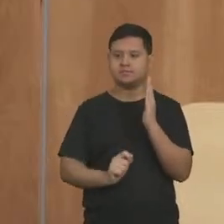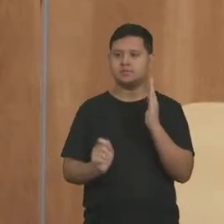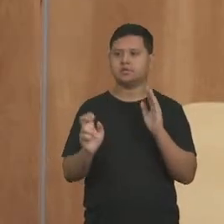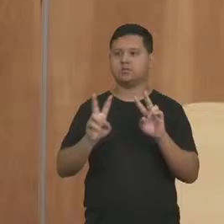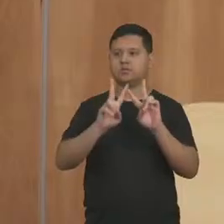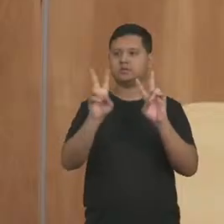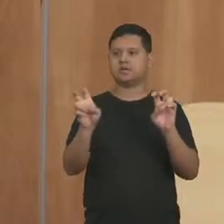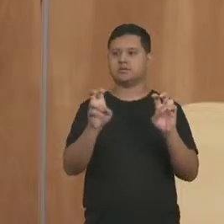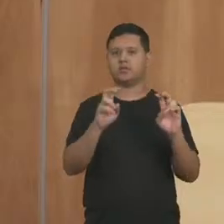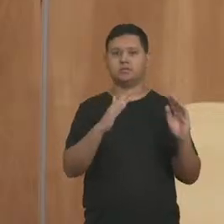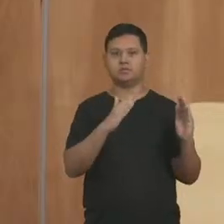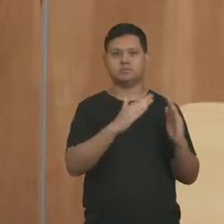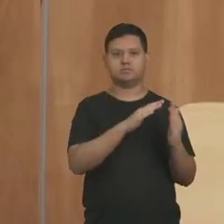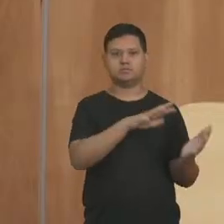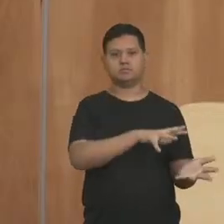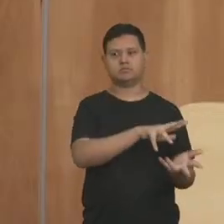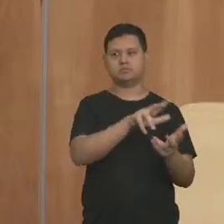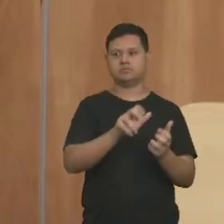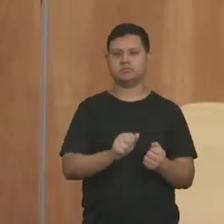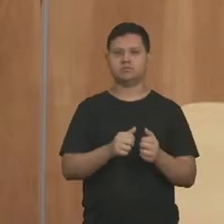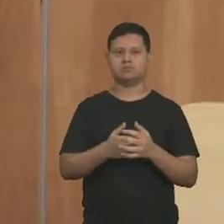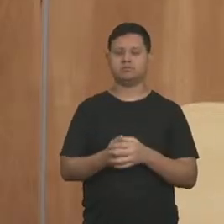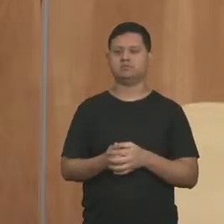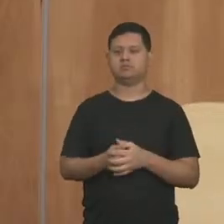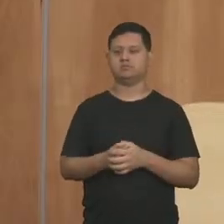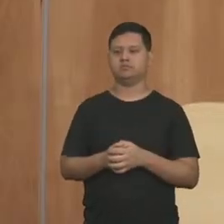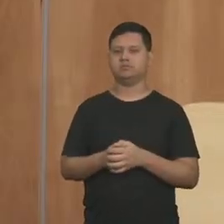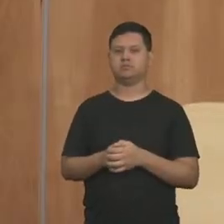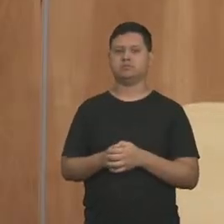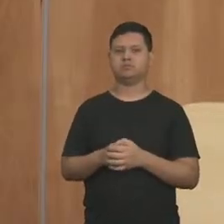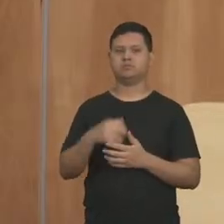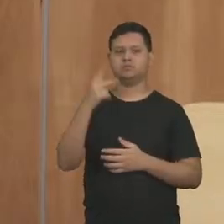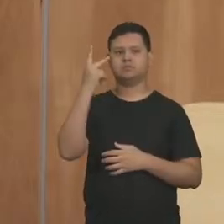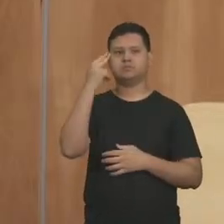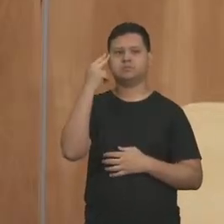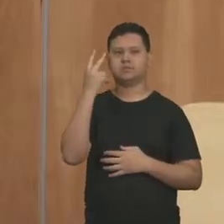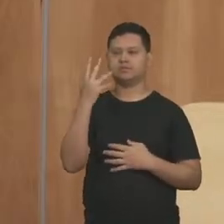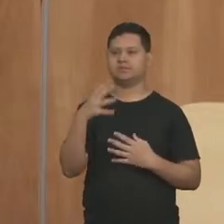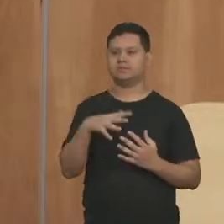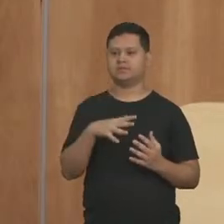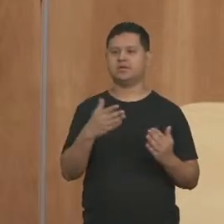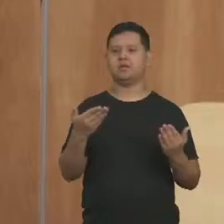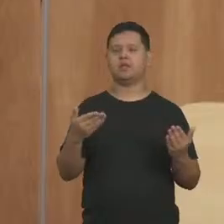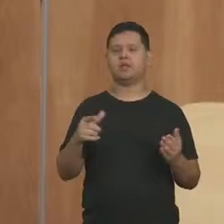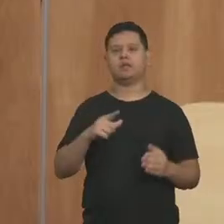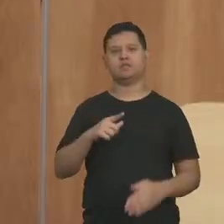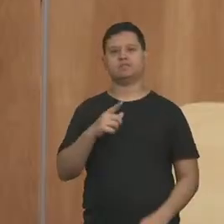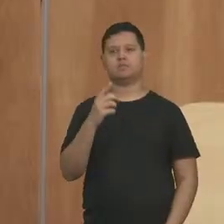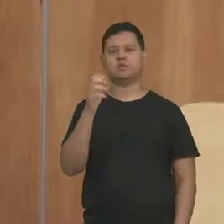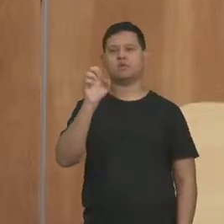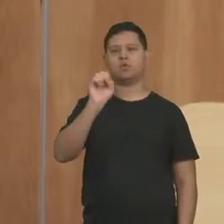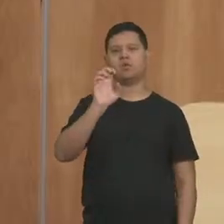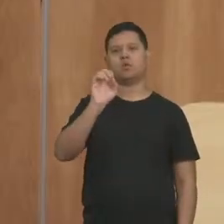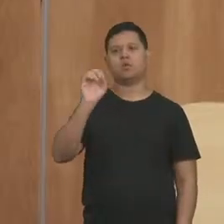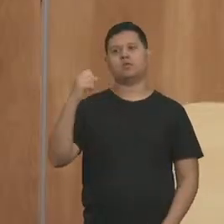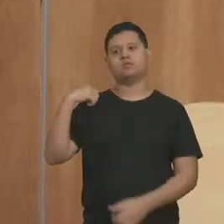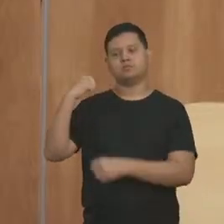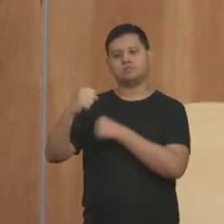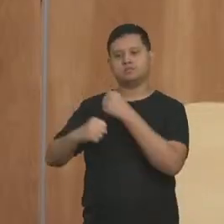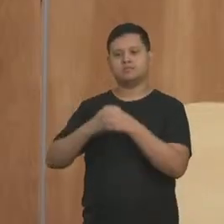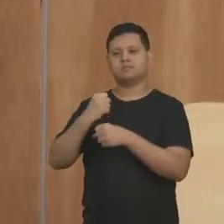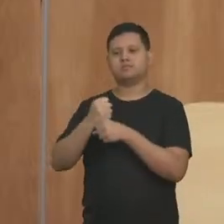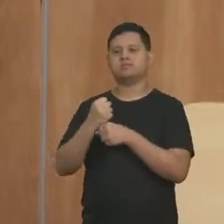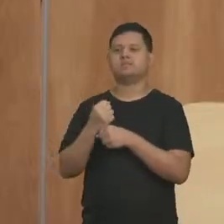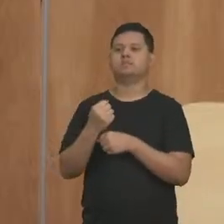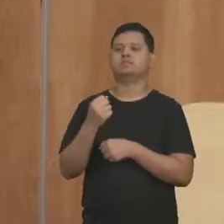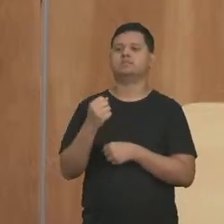comum, específica, a Laudato Si. Depois, estamos comemorando 800 anos do Cântico das